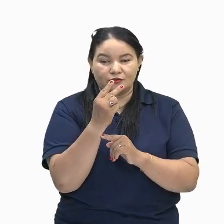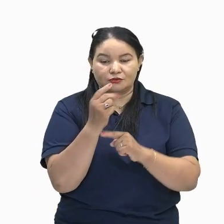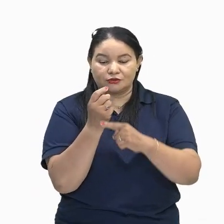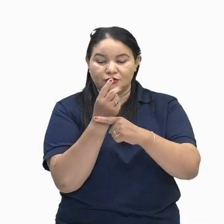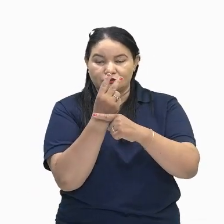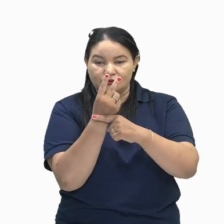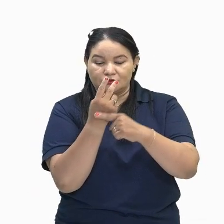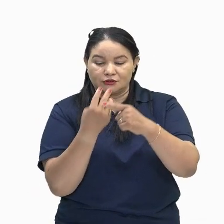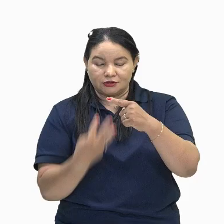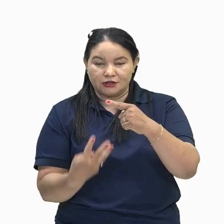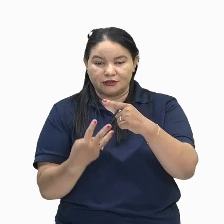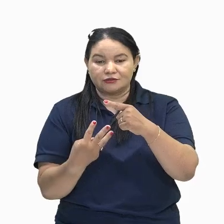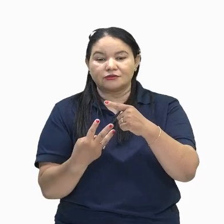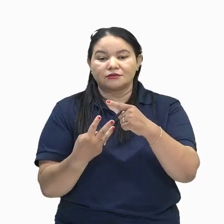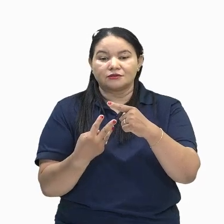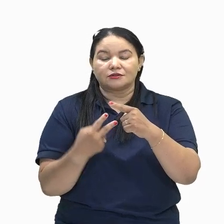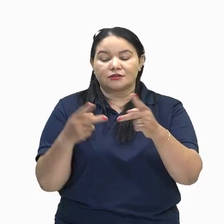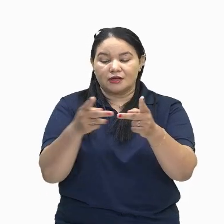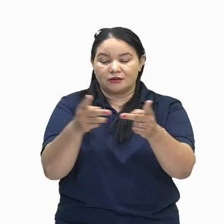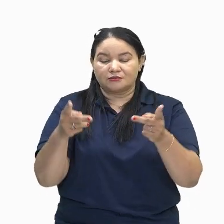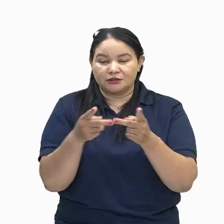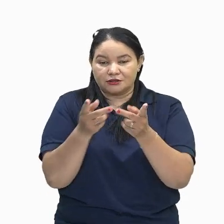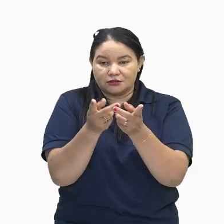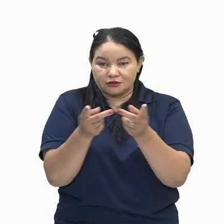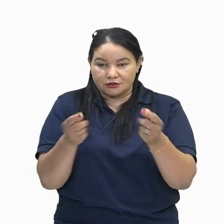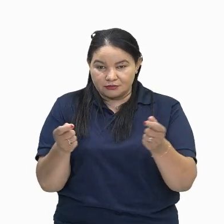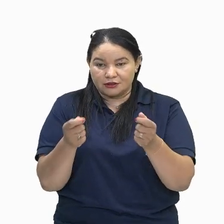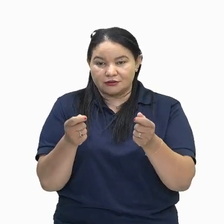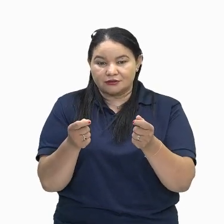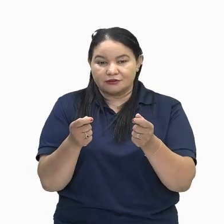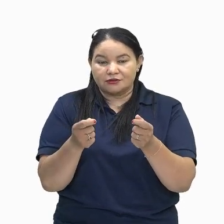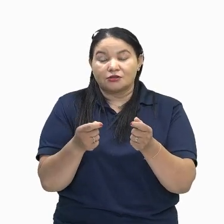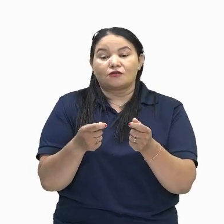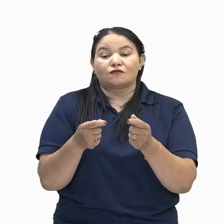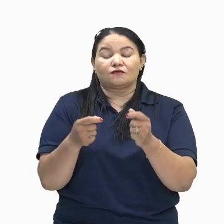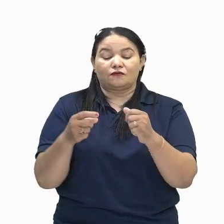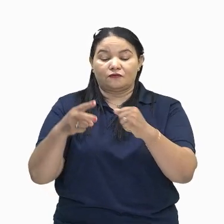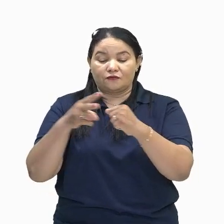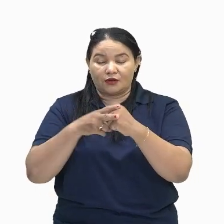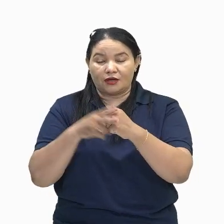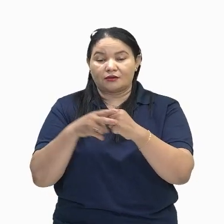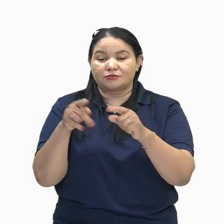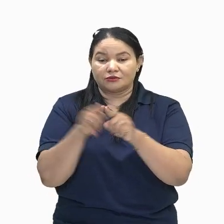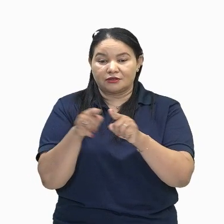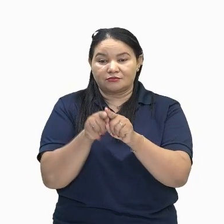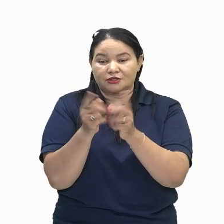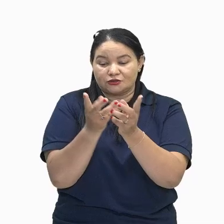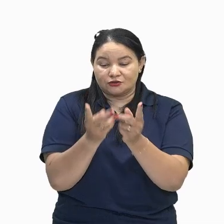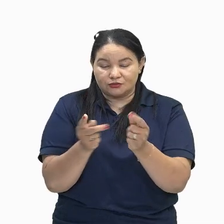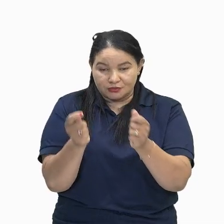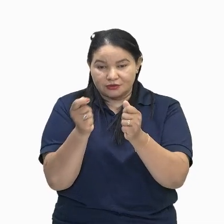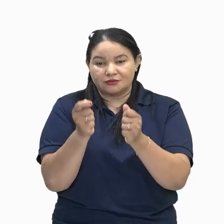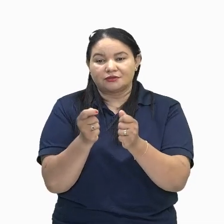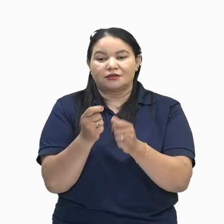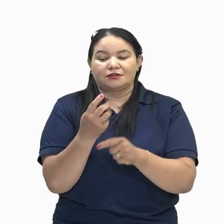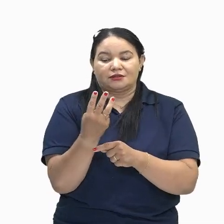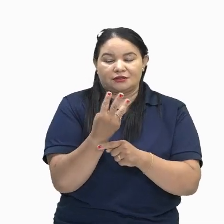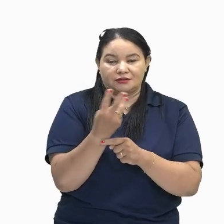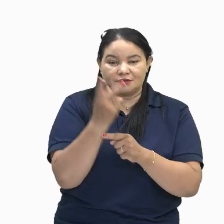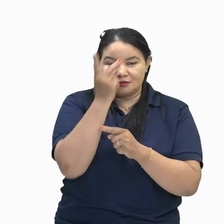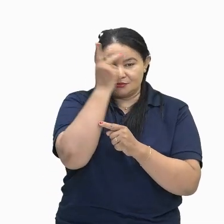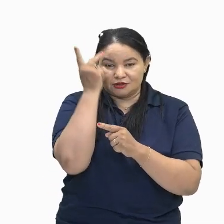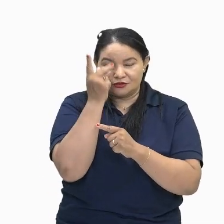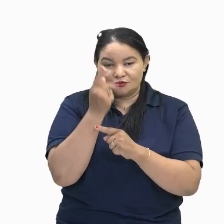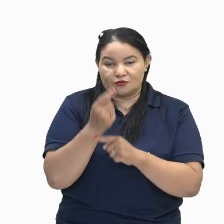desapareceram. Então, sujeito, 2/3 da pizza, o nosso verbo aí está na sua forma desapareceram na terceira pessoa do